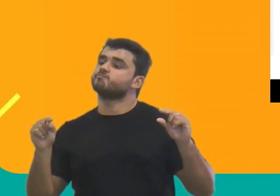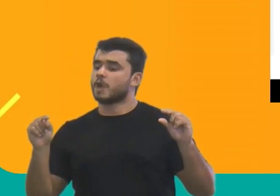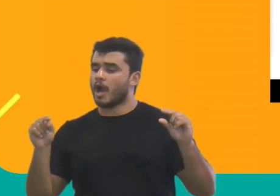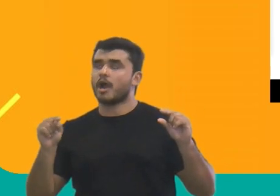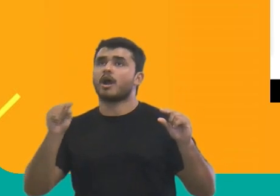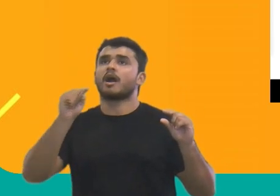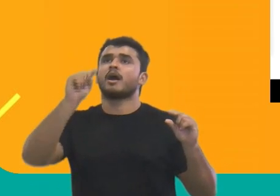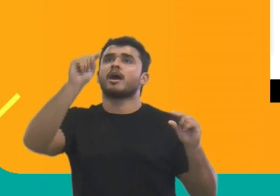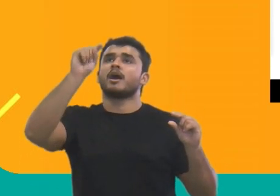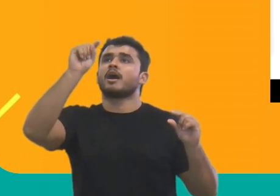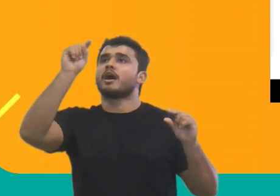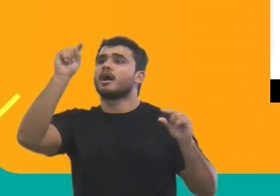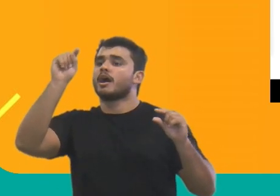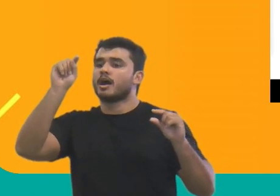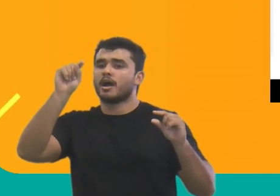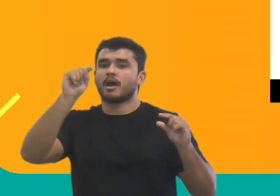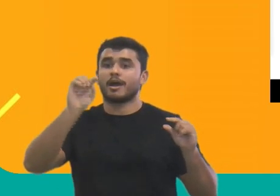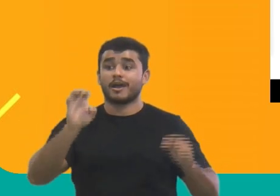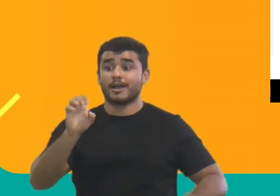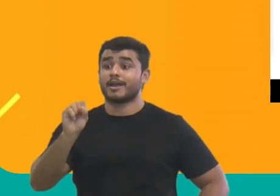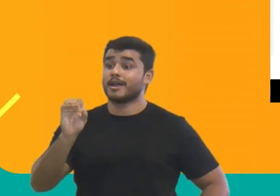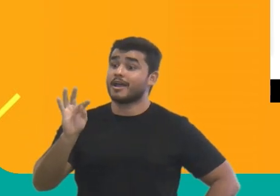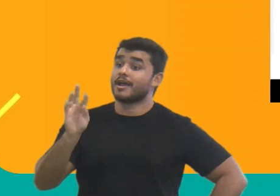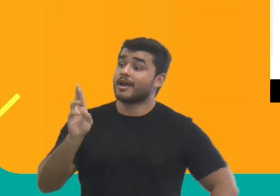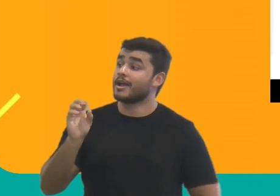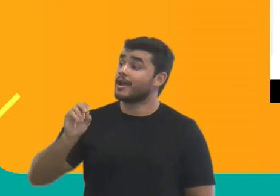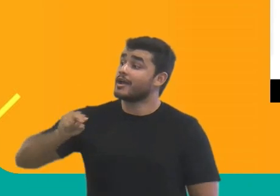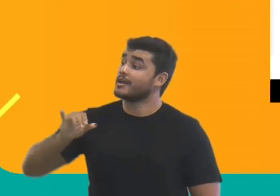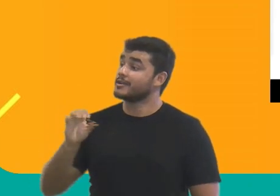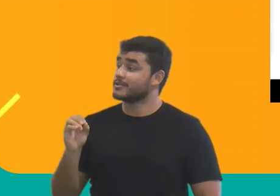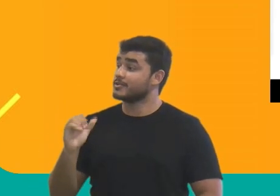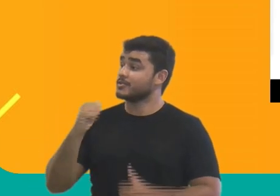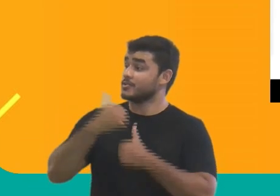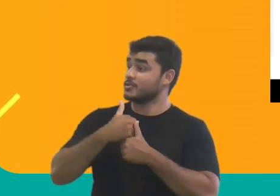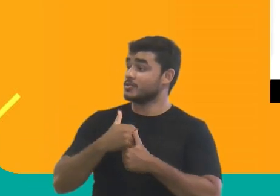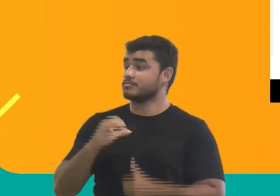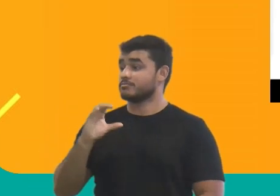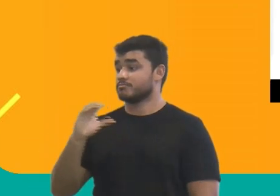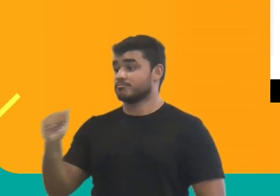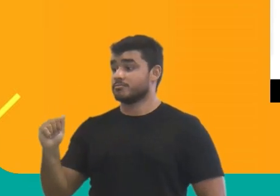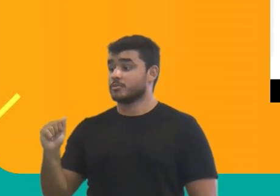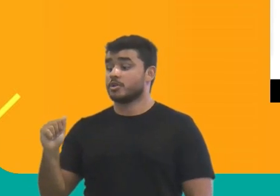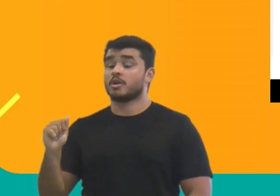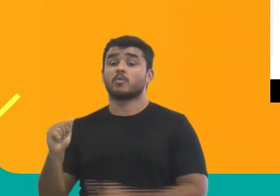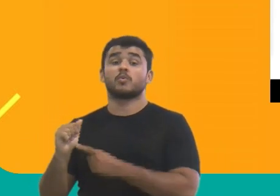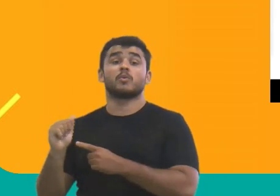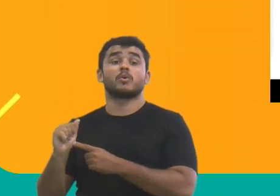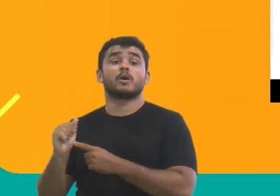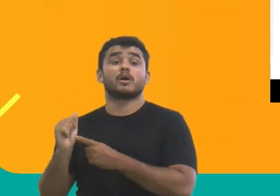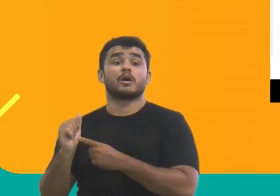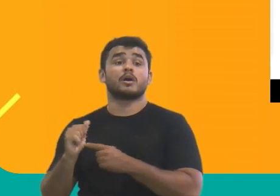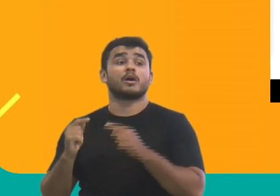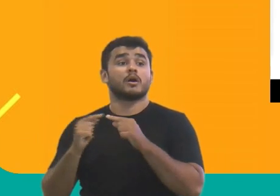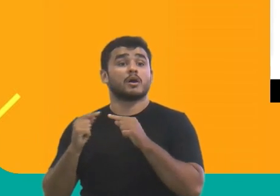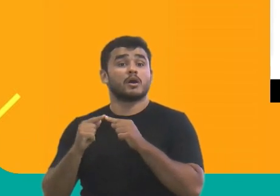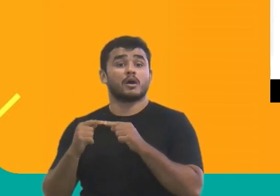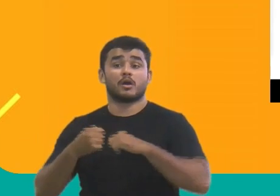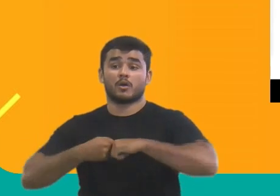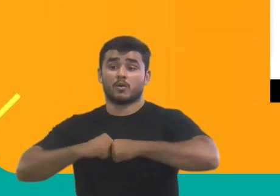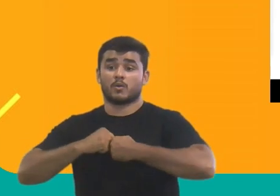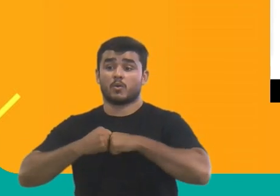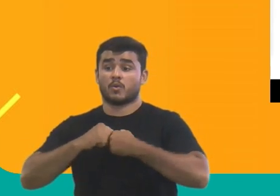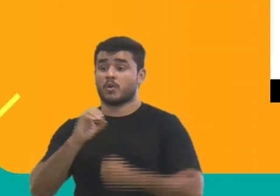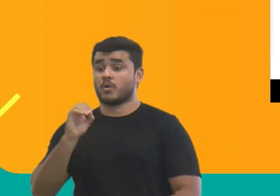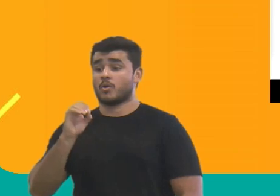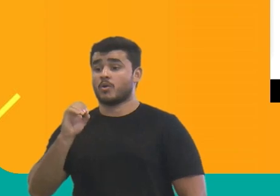já me dava a resposta. O estrôncio substitui o cálcio. O cálcio tem nos ossos. Morreu a